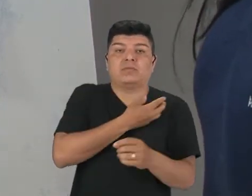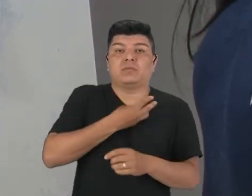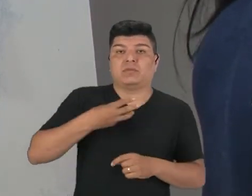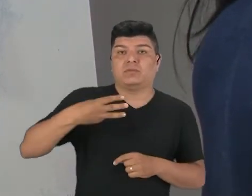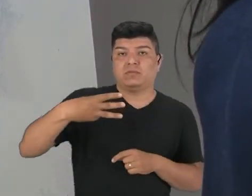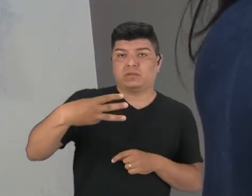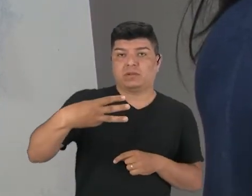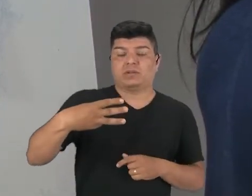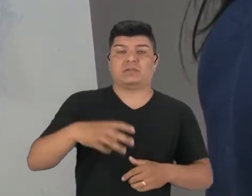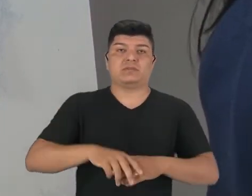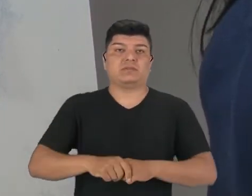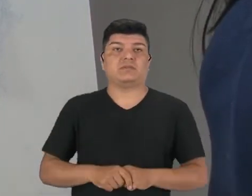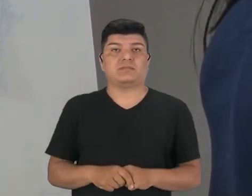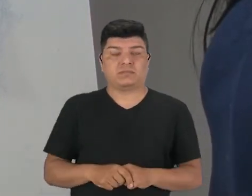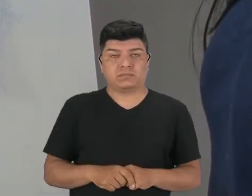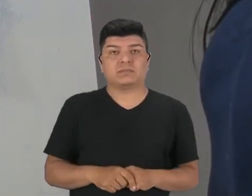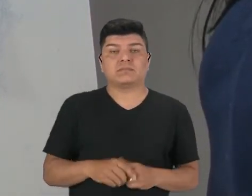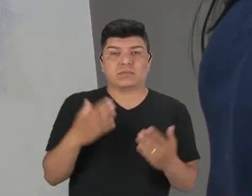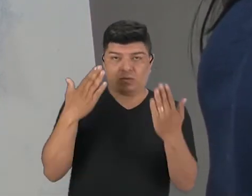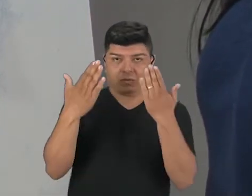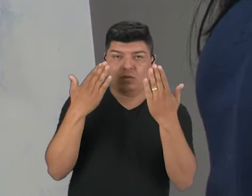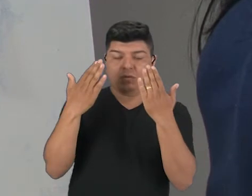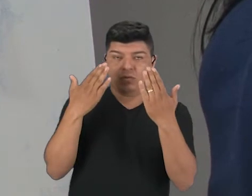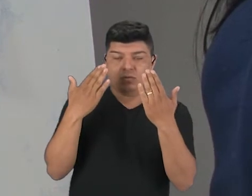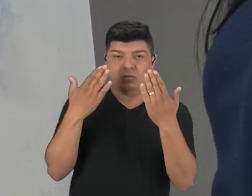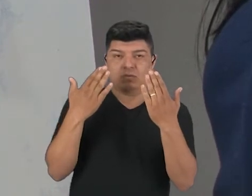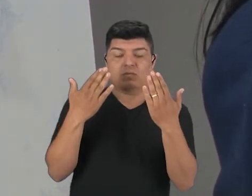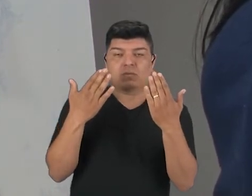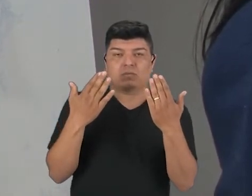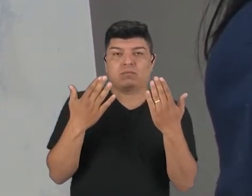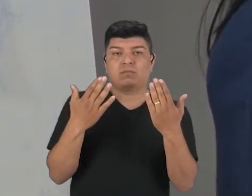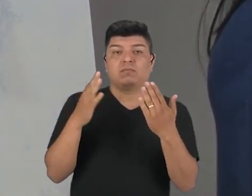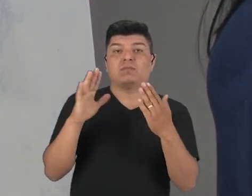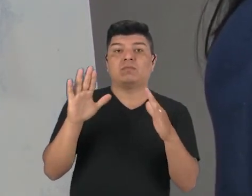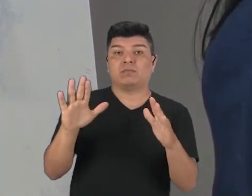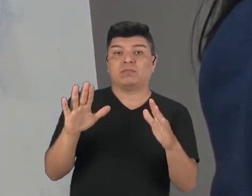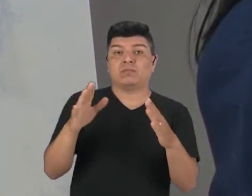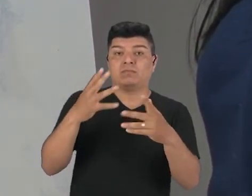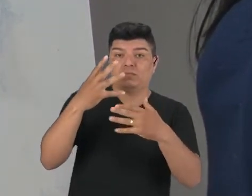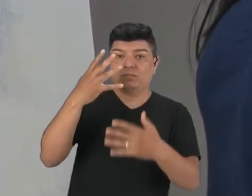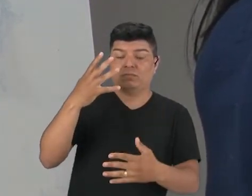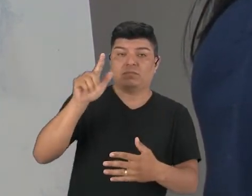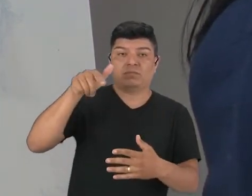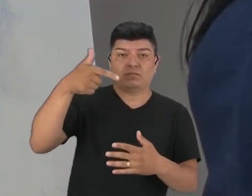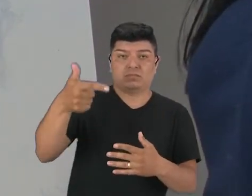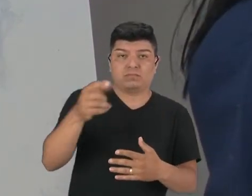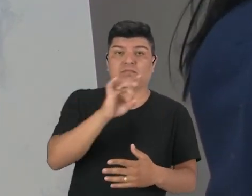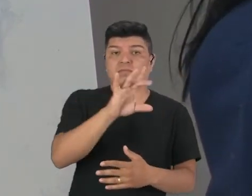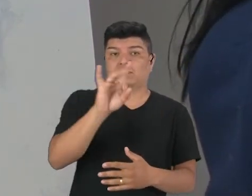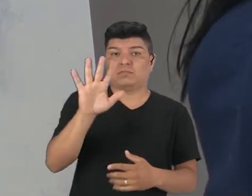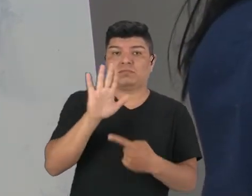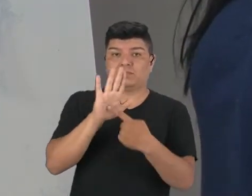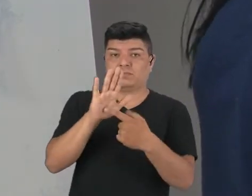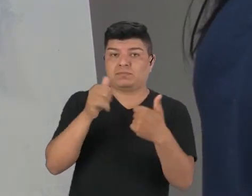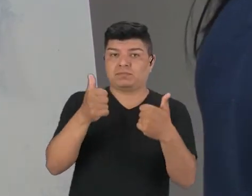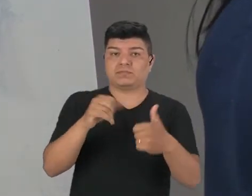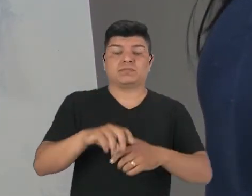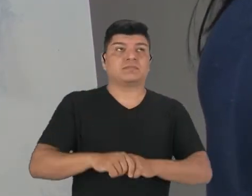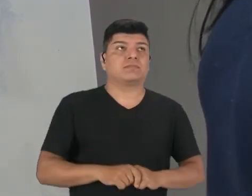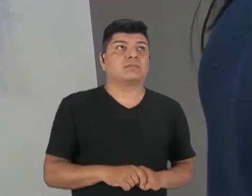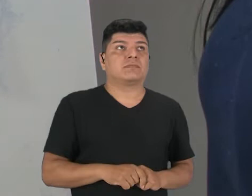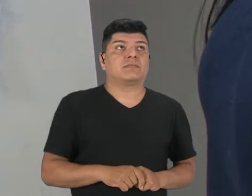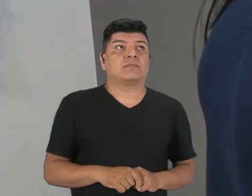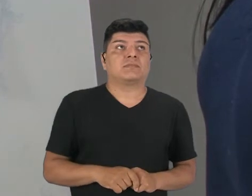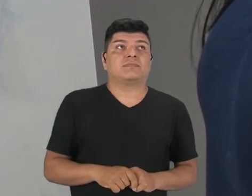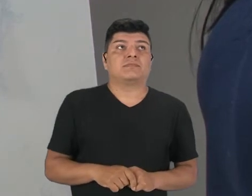o número 3. Eu vou relacionar essas colunas aqui de acordo com a definição que cada uma apresenta. A